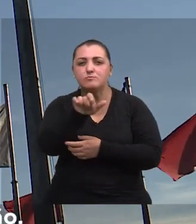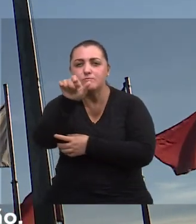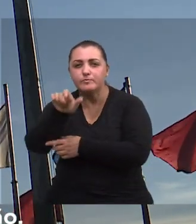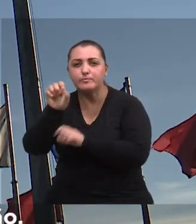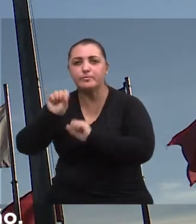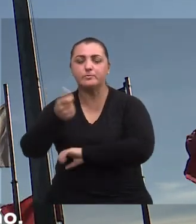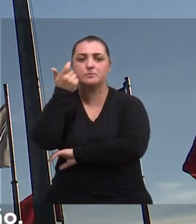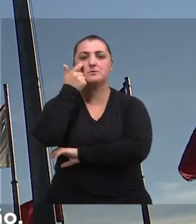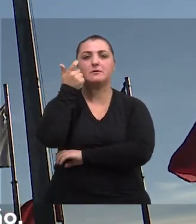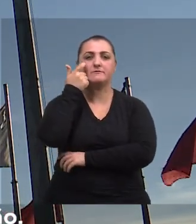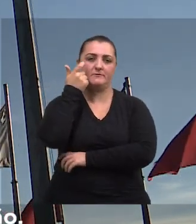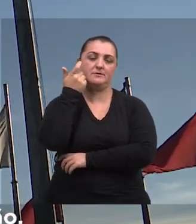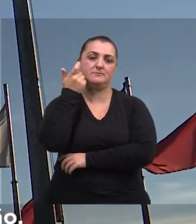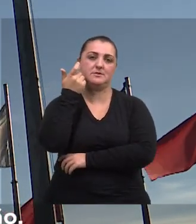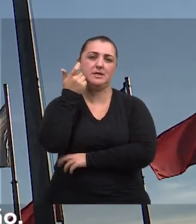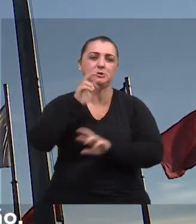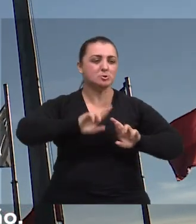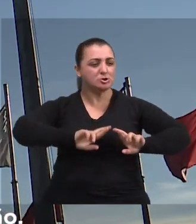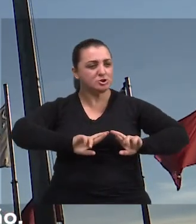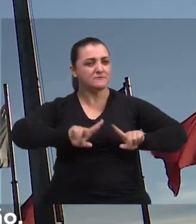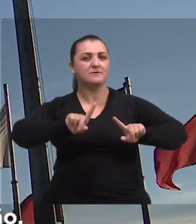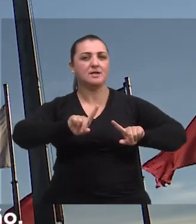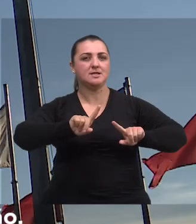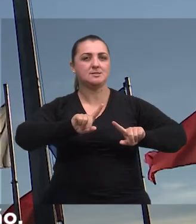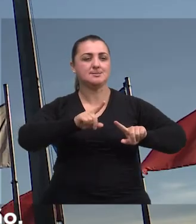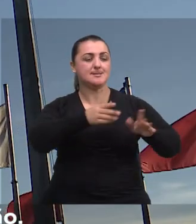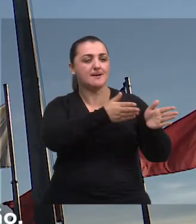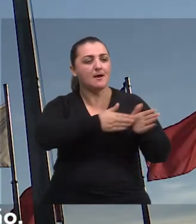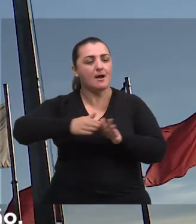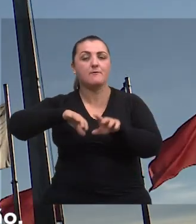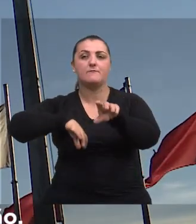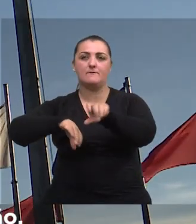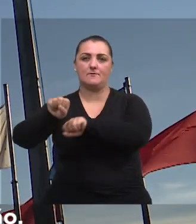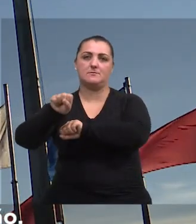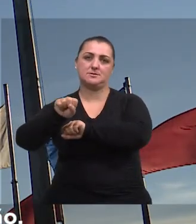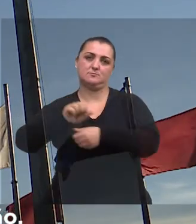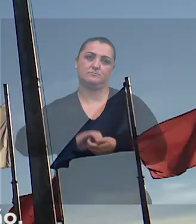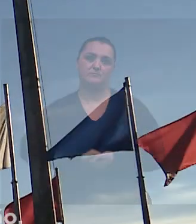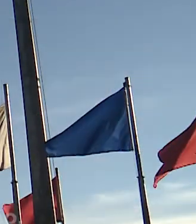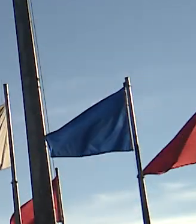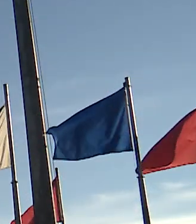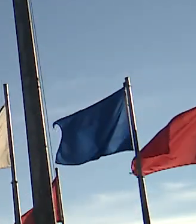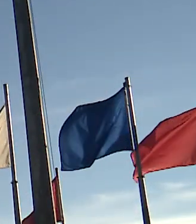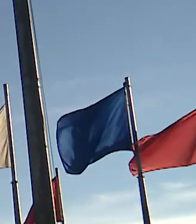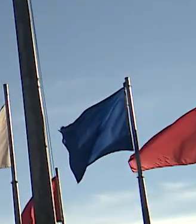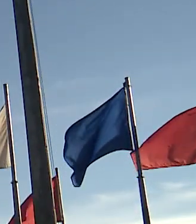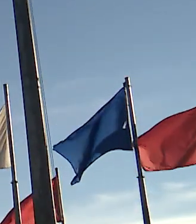cada um possa aqui ver um diferencial na sua formação.